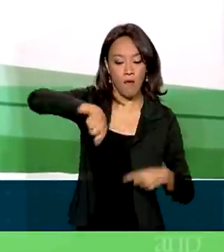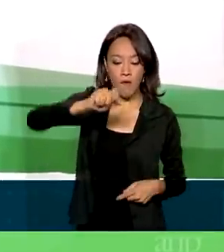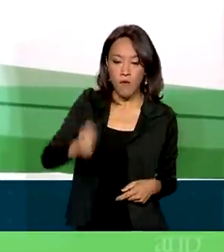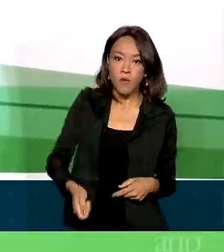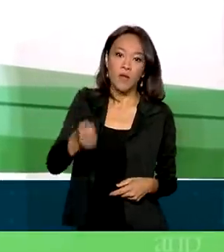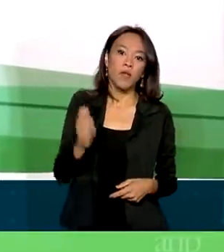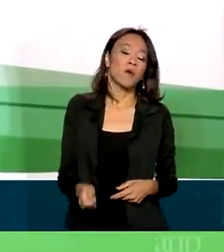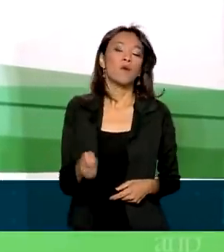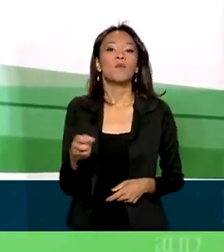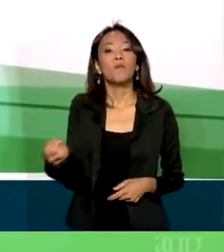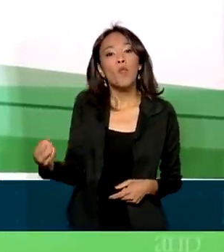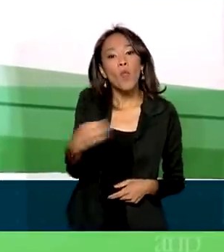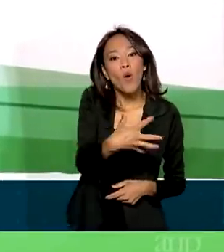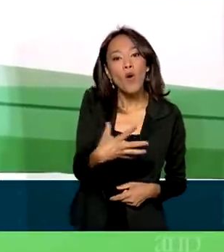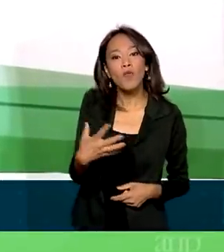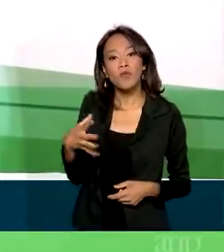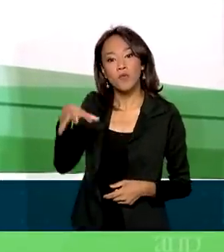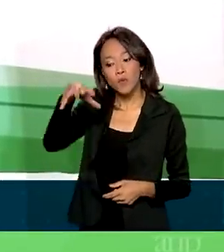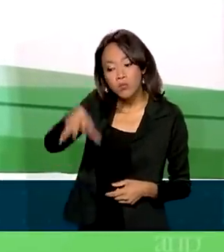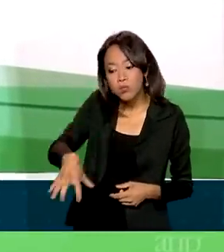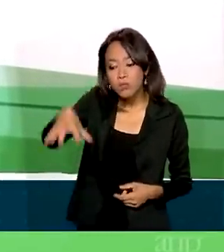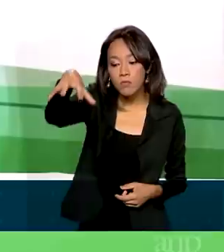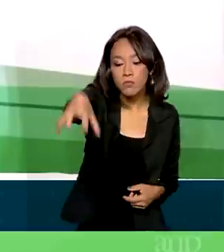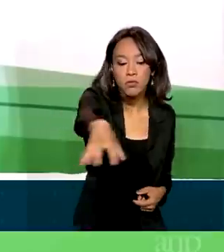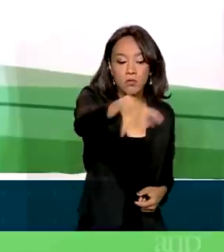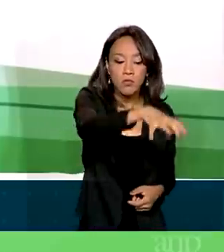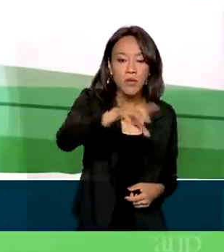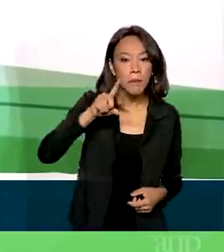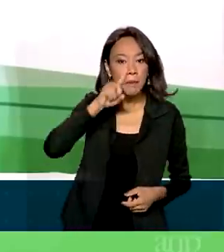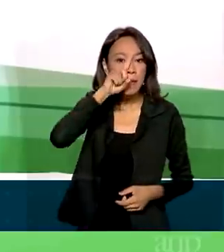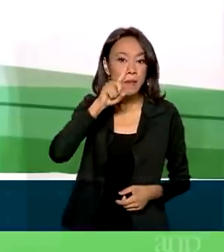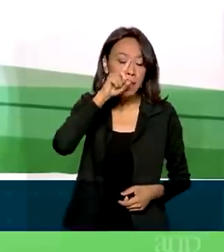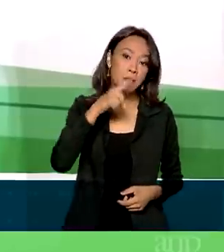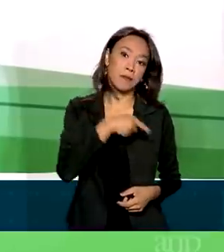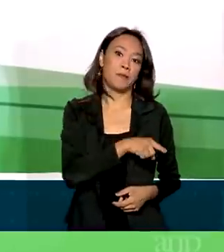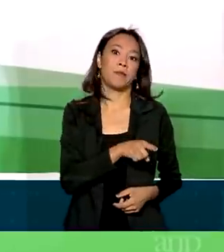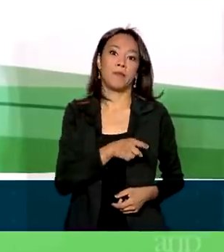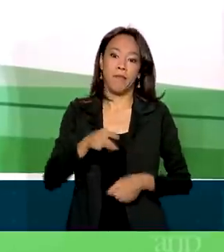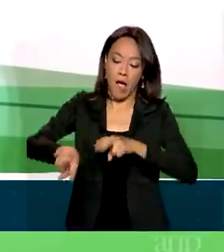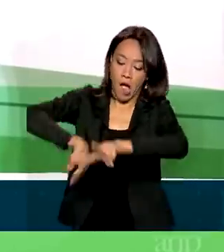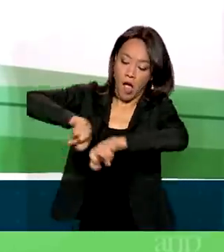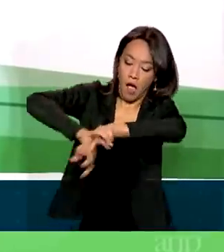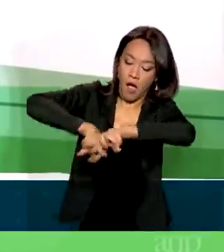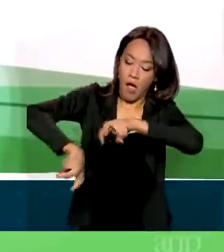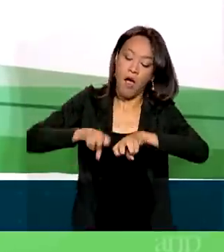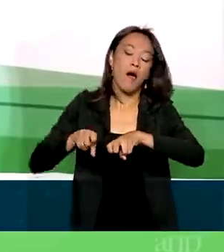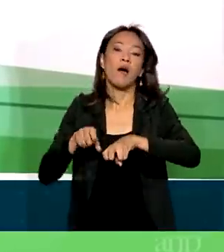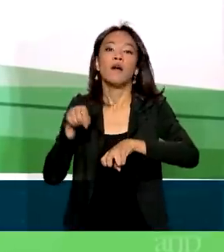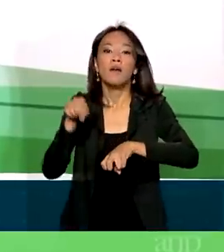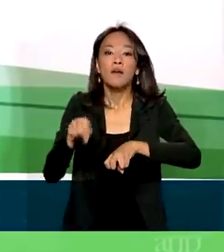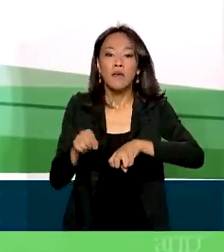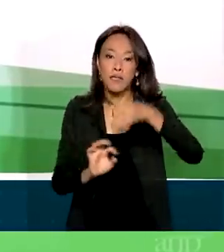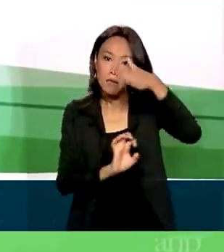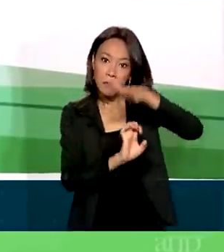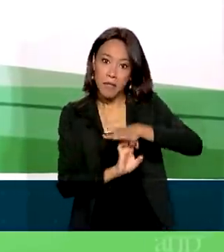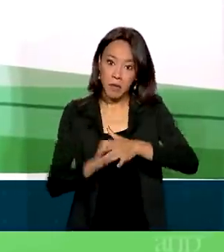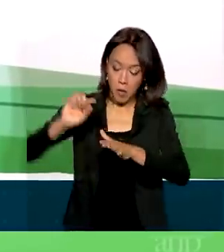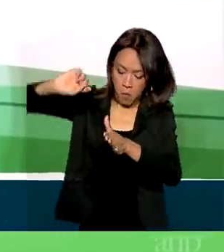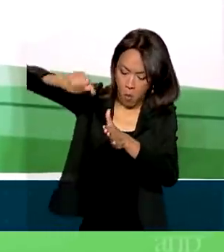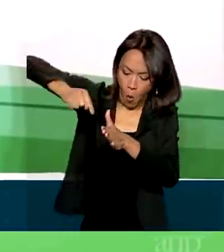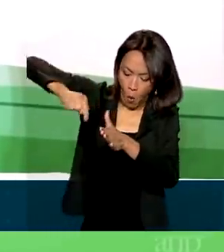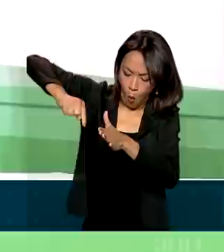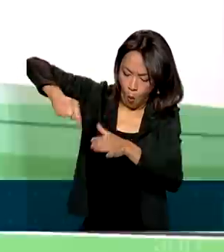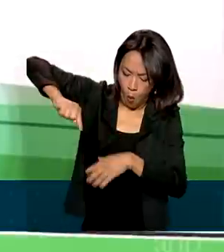exploratórias ou seja áreas com muito risco exploratório para as empresas risco de perfurar e não encontrar e acumulações de petróleo